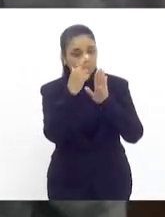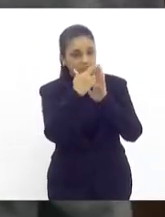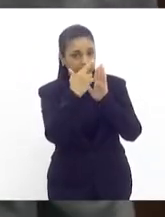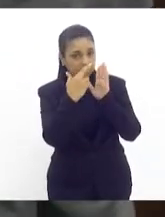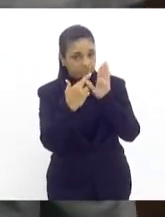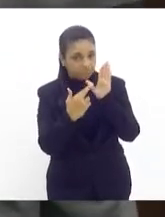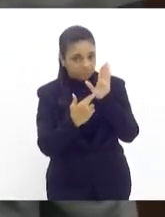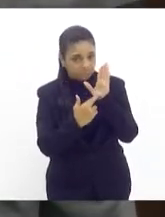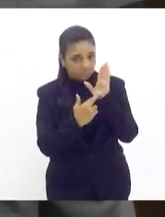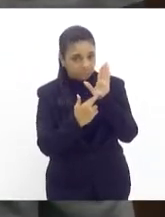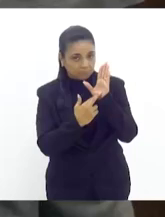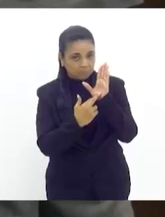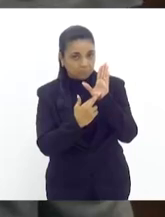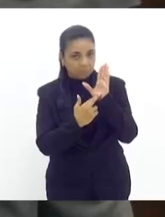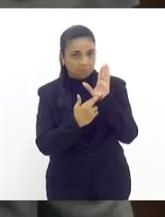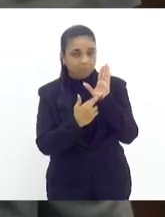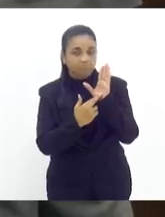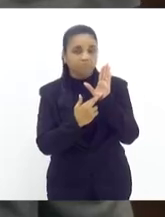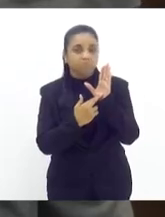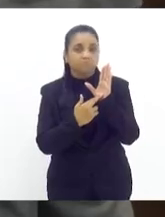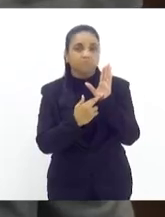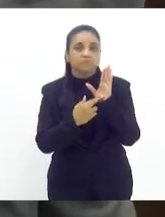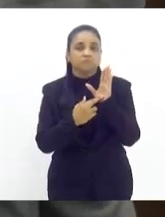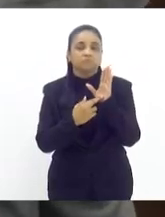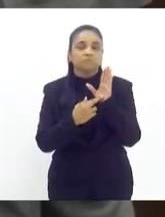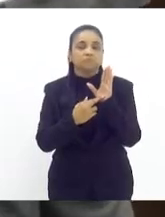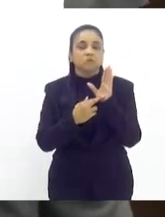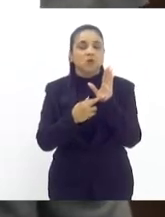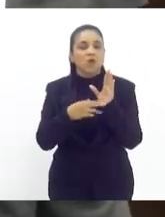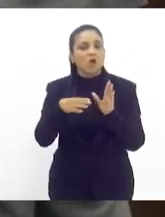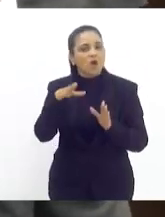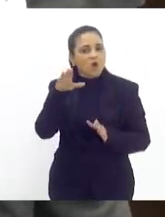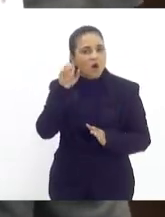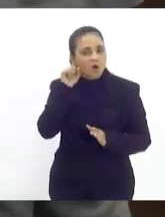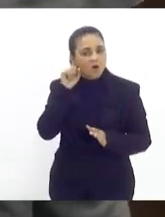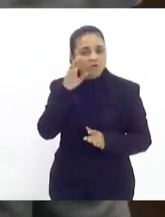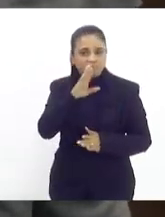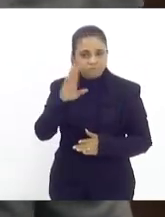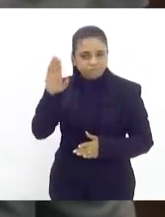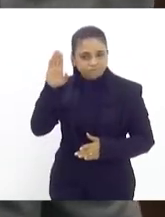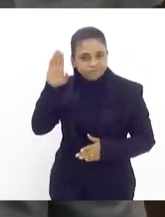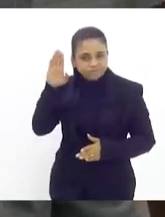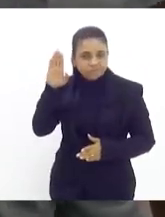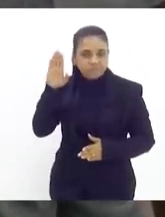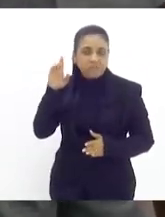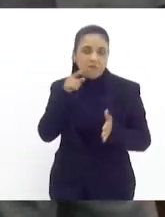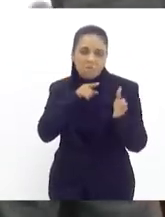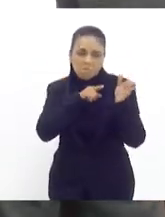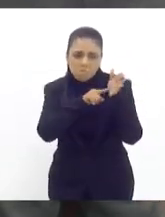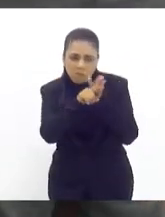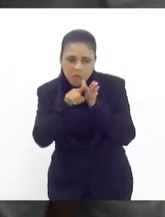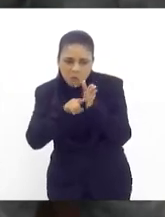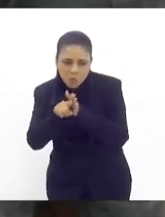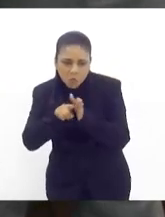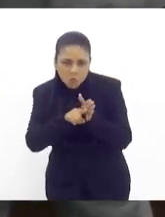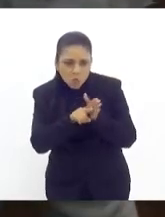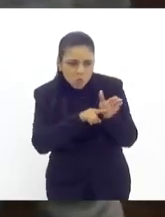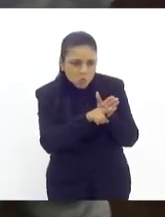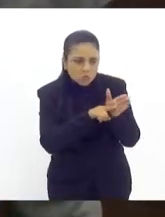ouve os candidatos, sabatinam. A bem da verdade que nem toda